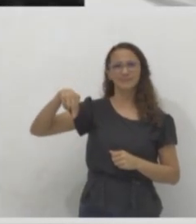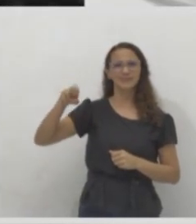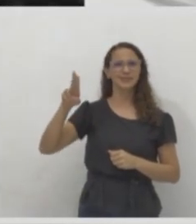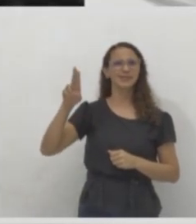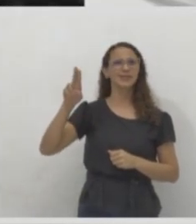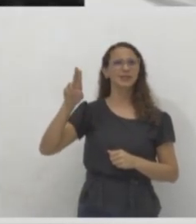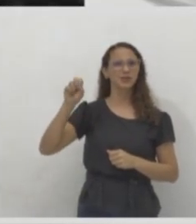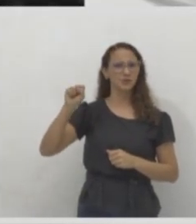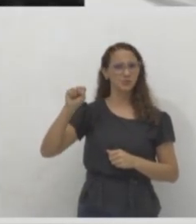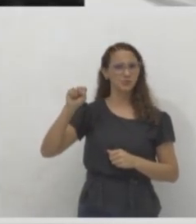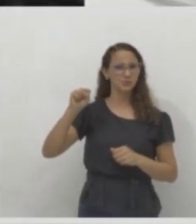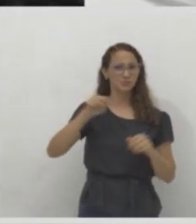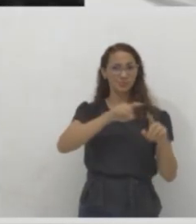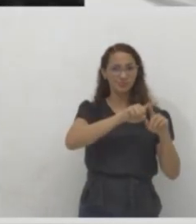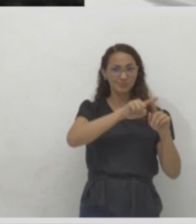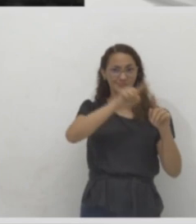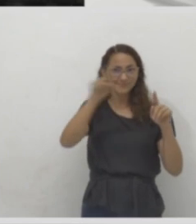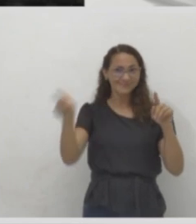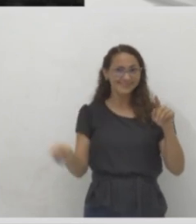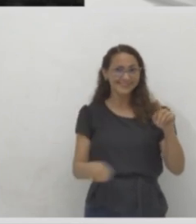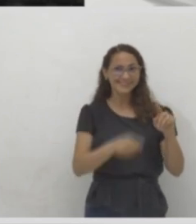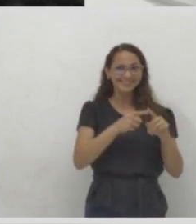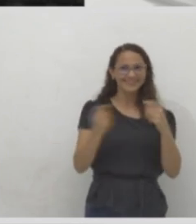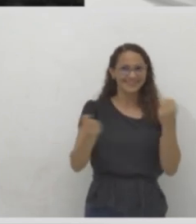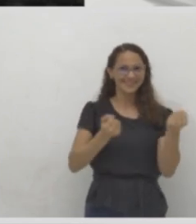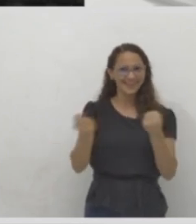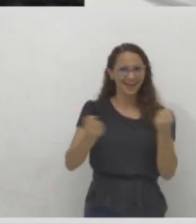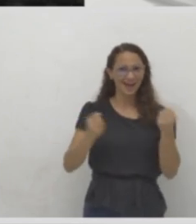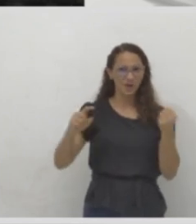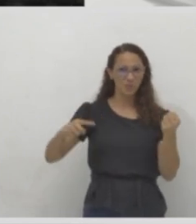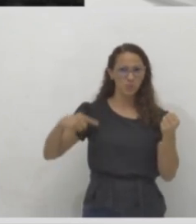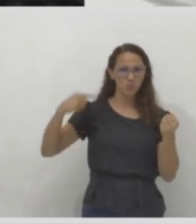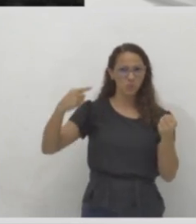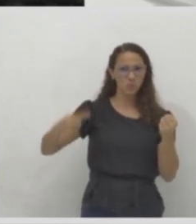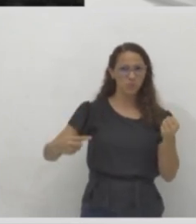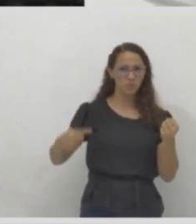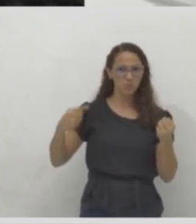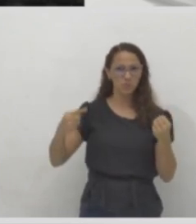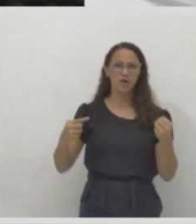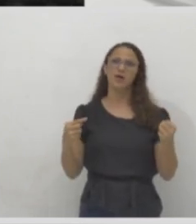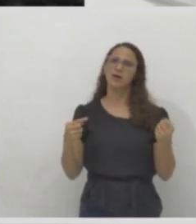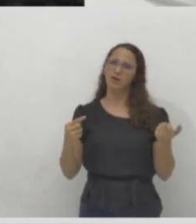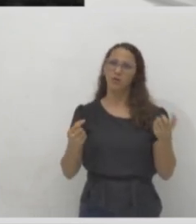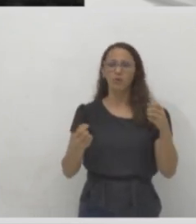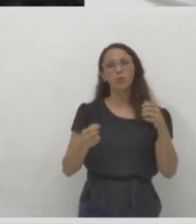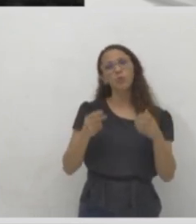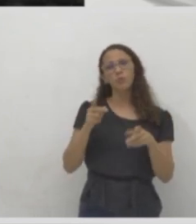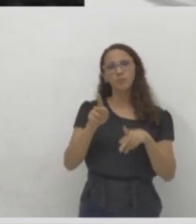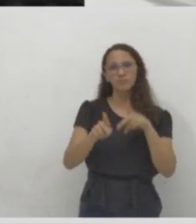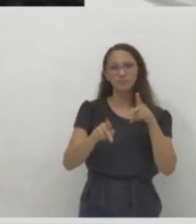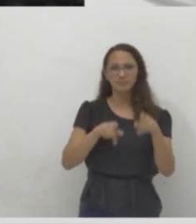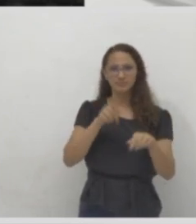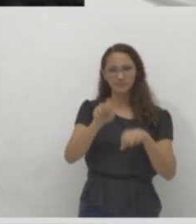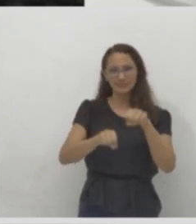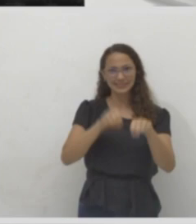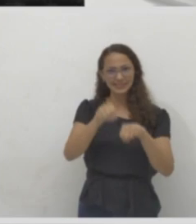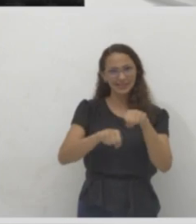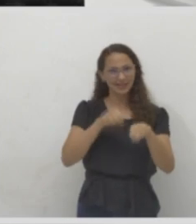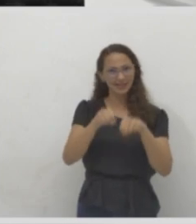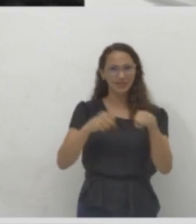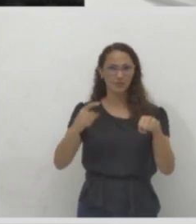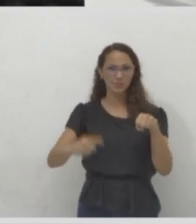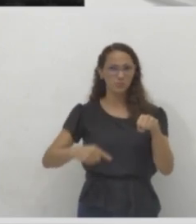de carro. Então foi uma inovação. Quando essa utilização do látex na indústria